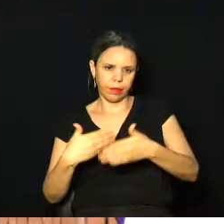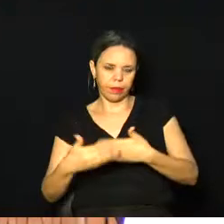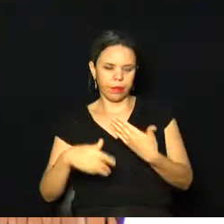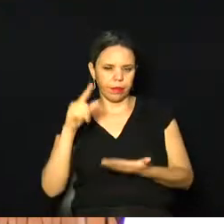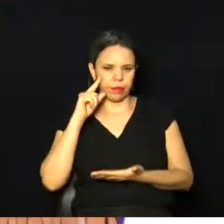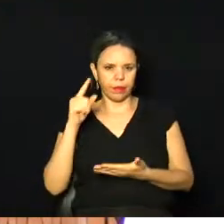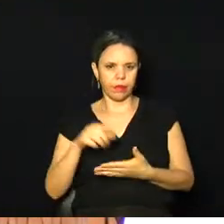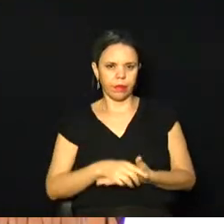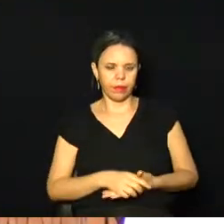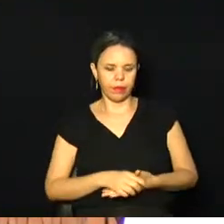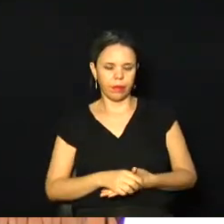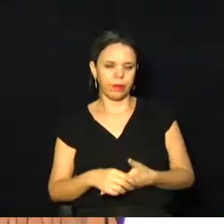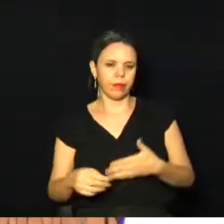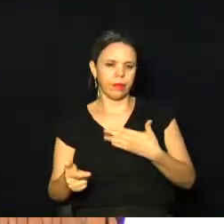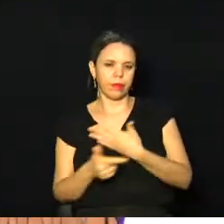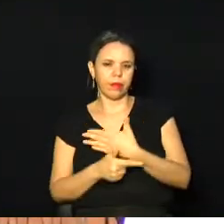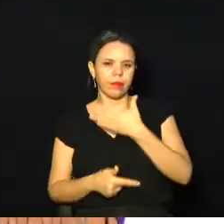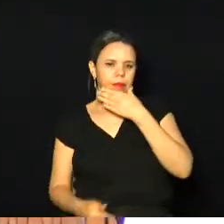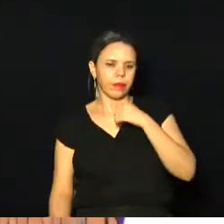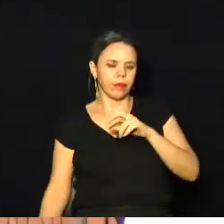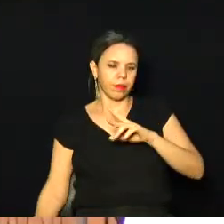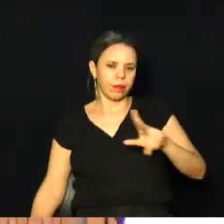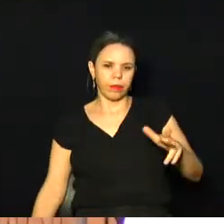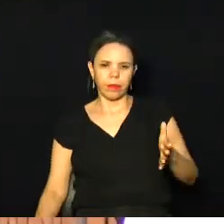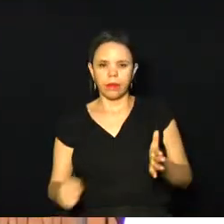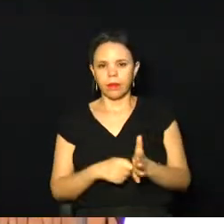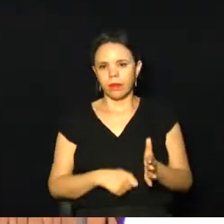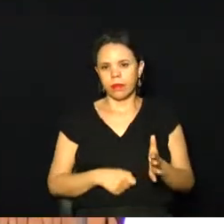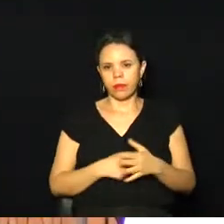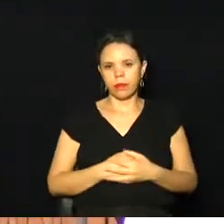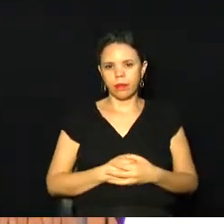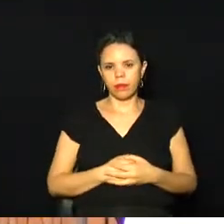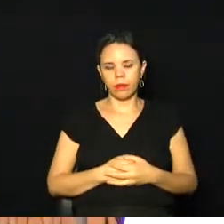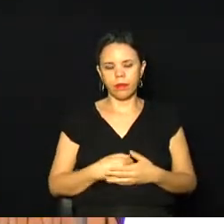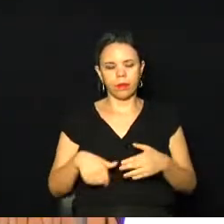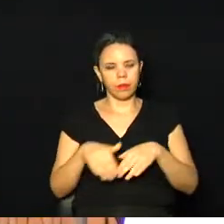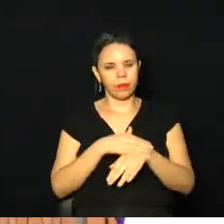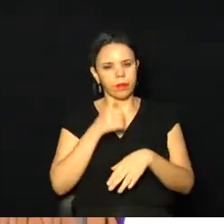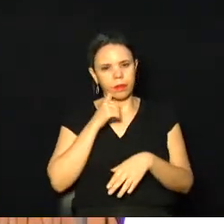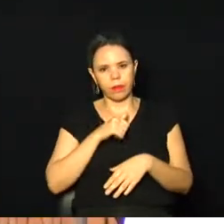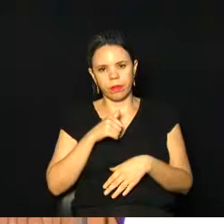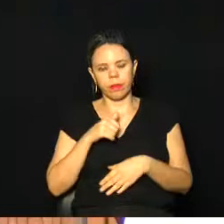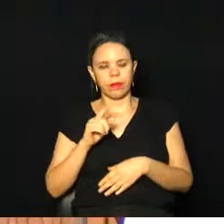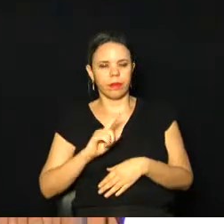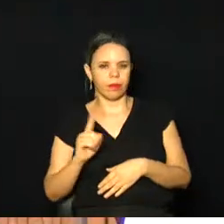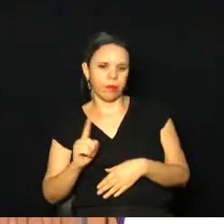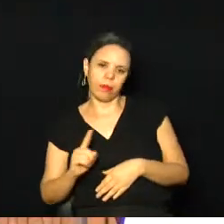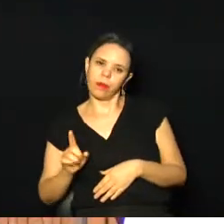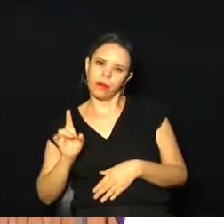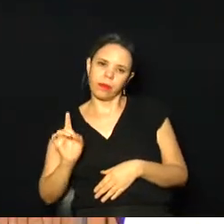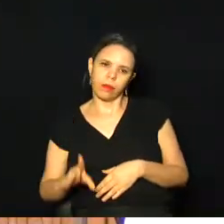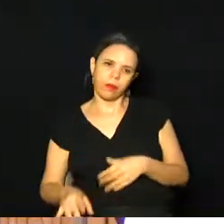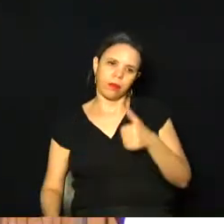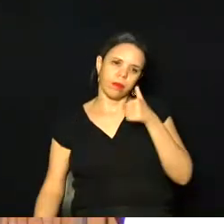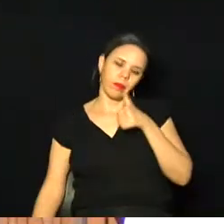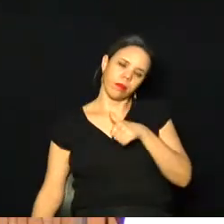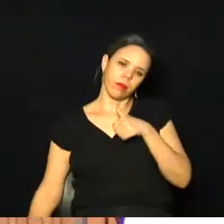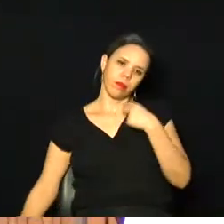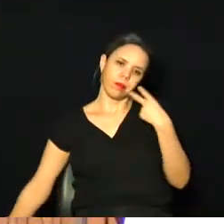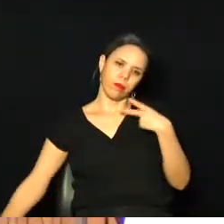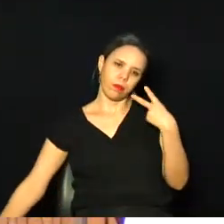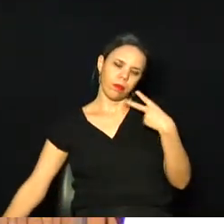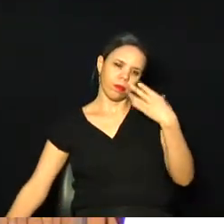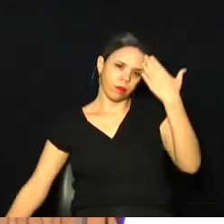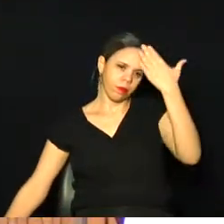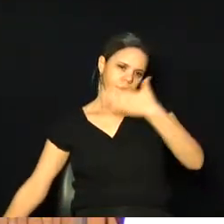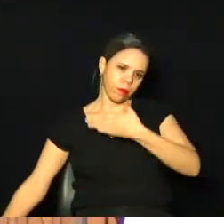dia. Então, o papel do homem, essa não é uma luta, não é uma conversa de mulherzinha, não é uma conversa só de mulher. O vereador é a prova